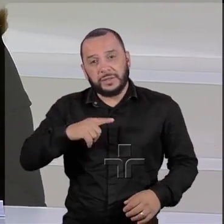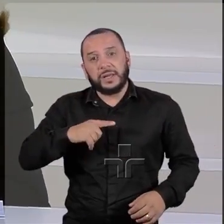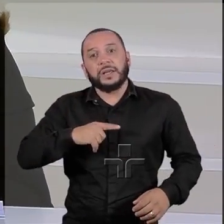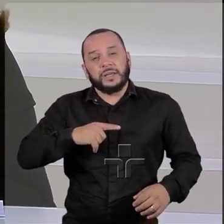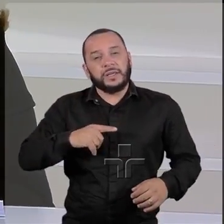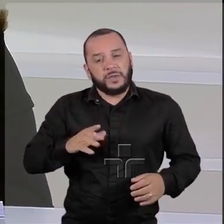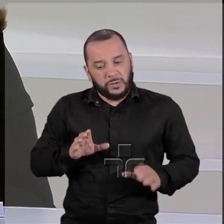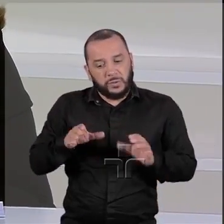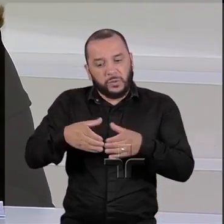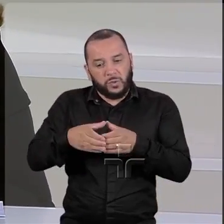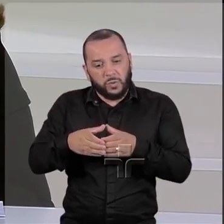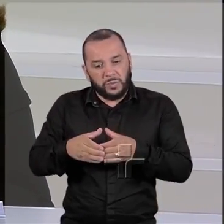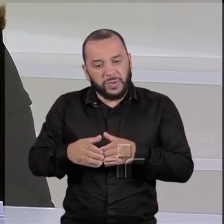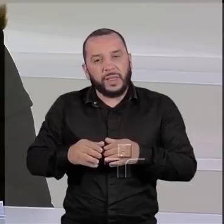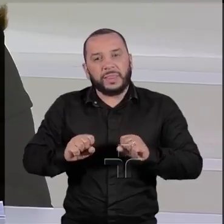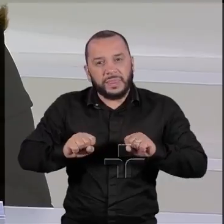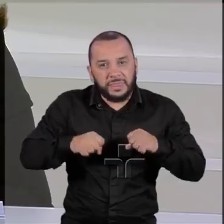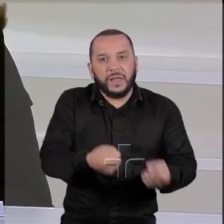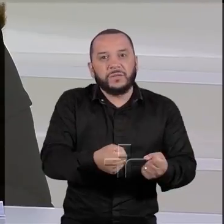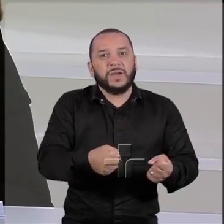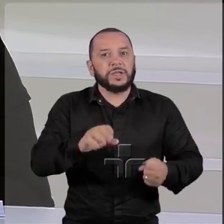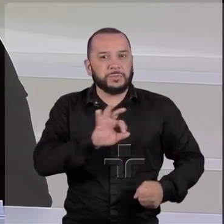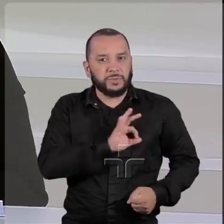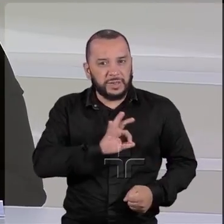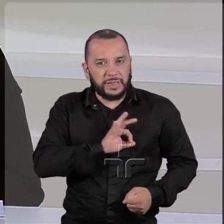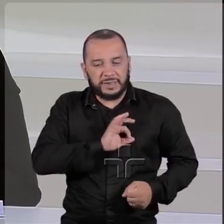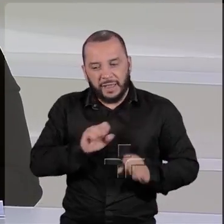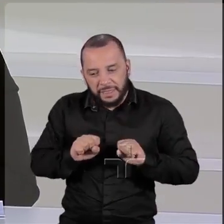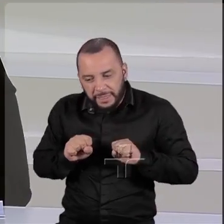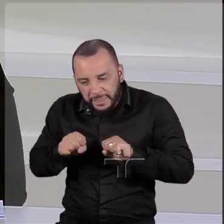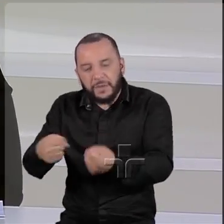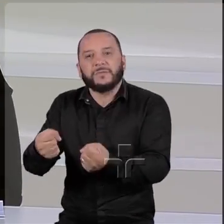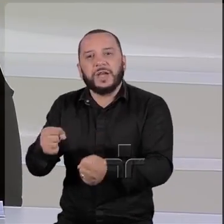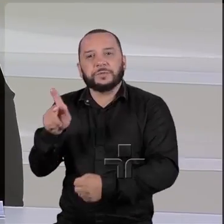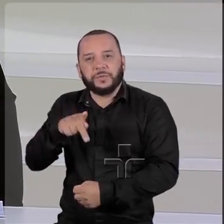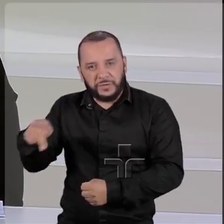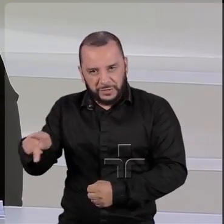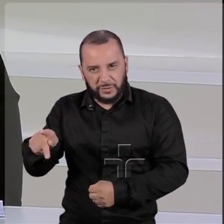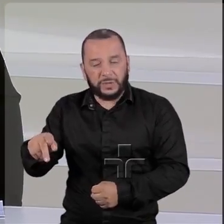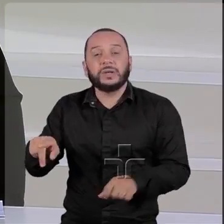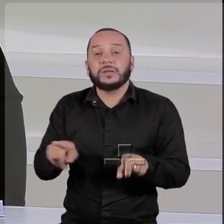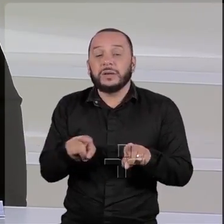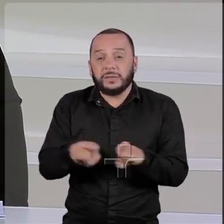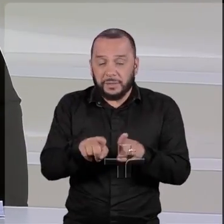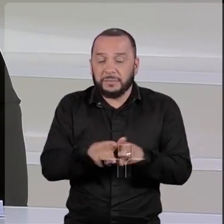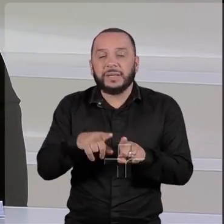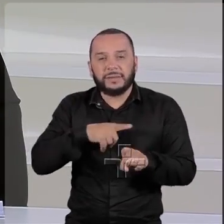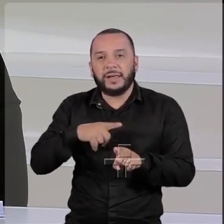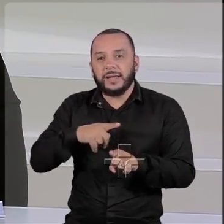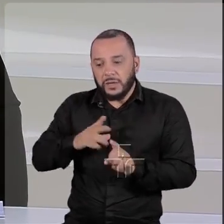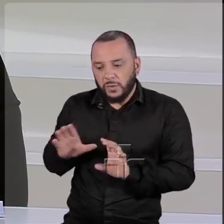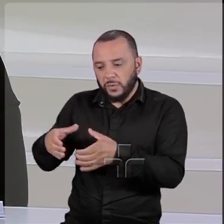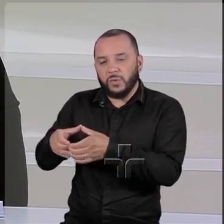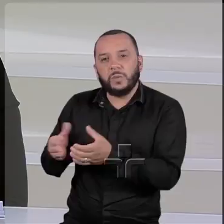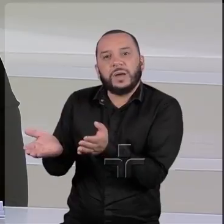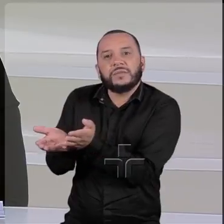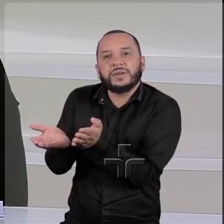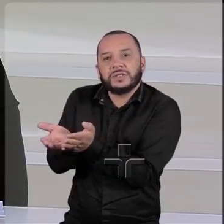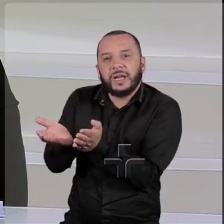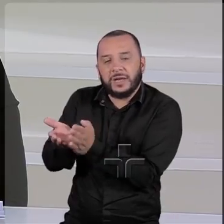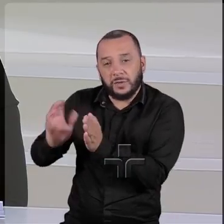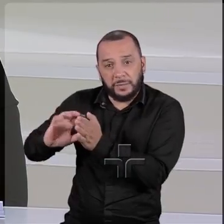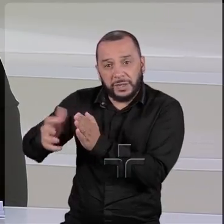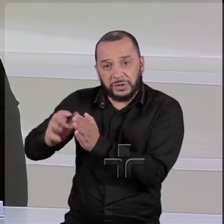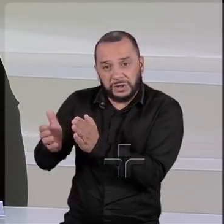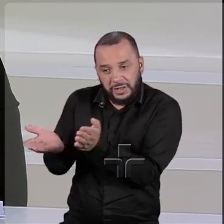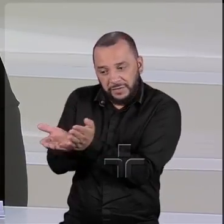polícia, tem outras bancadas. Eu não acredito, por exemplo, que a bancada evangélica vá aceitar todas essas mudanças de uma hora para outra.